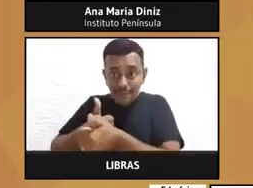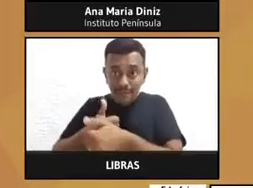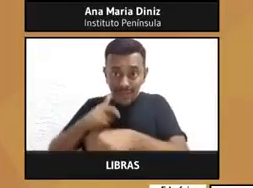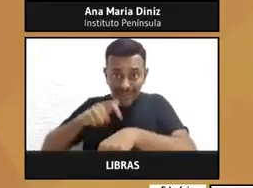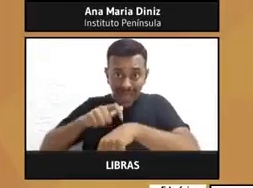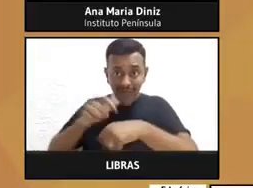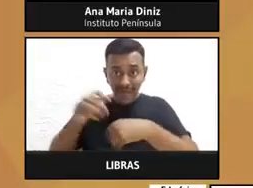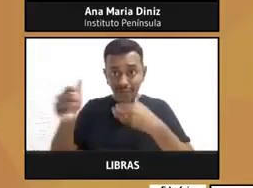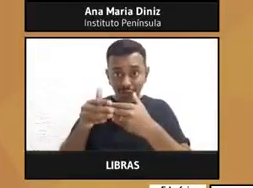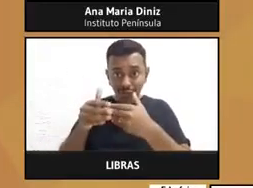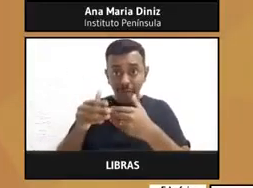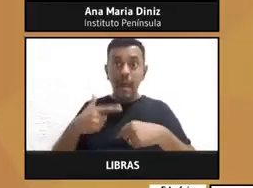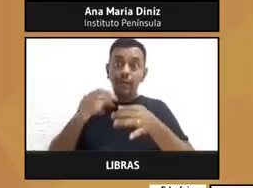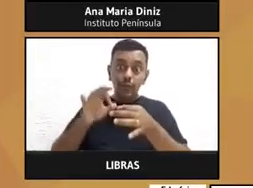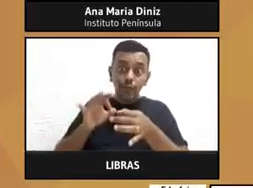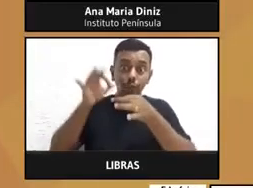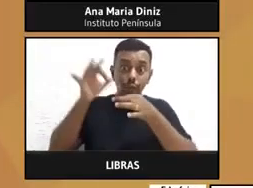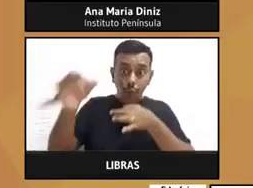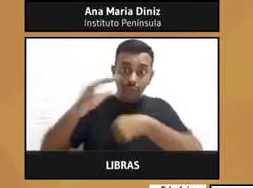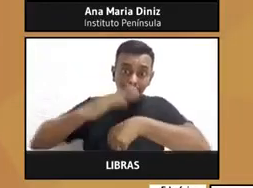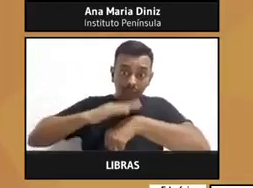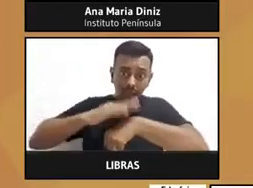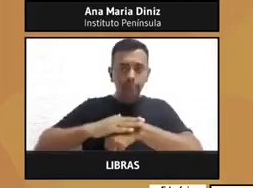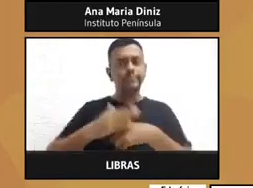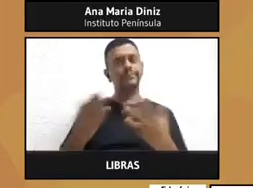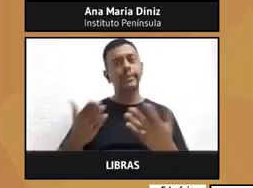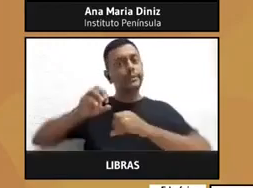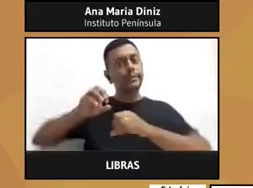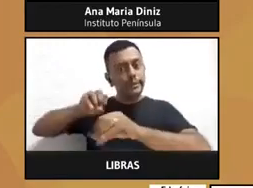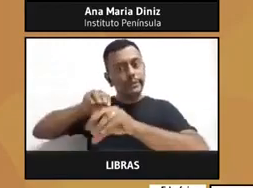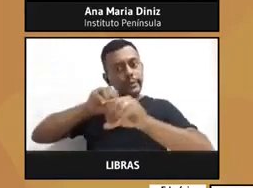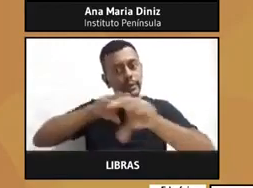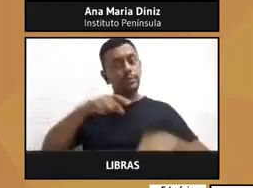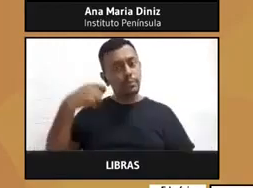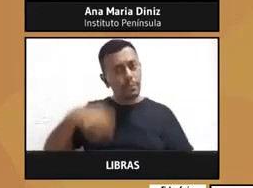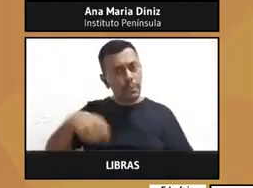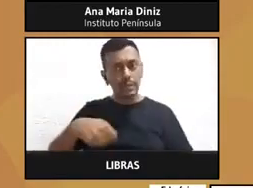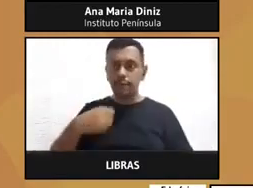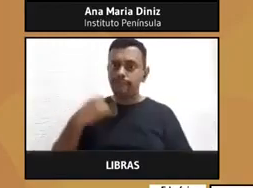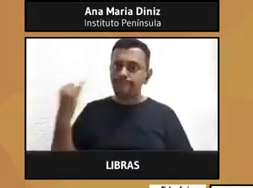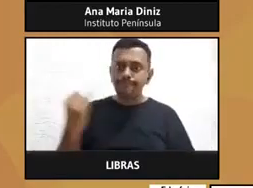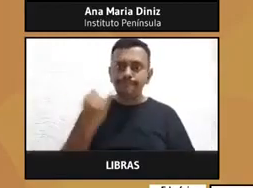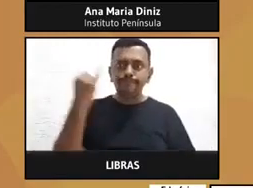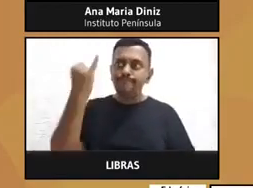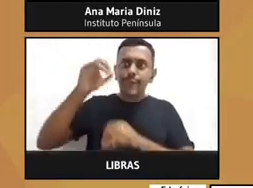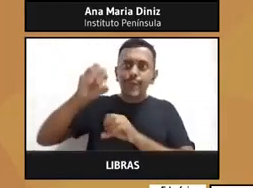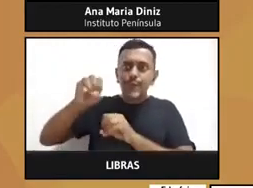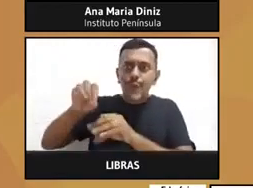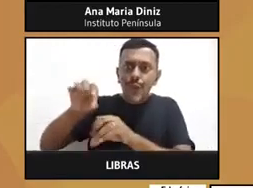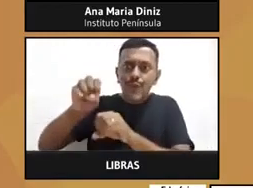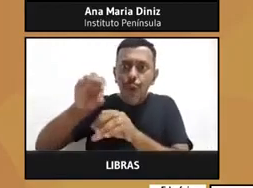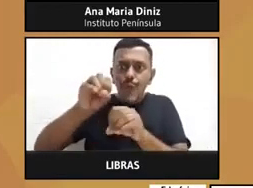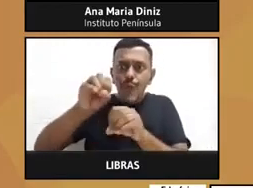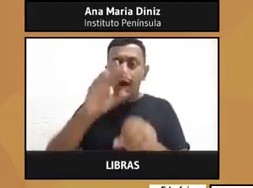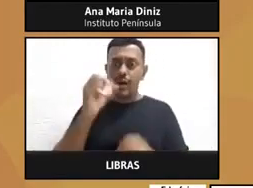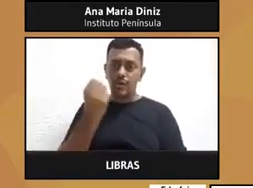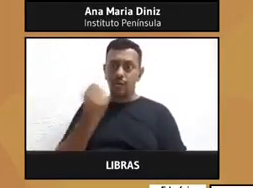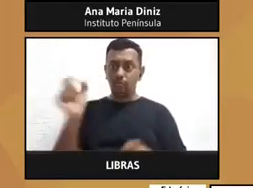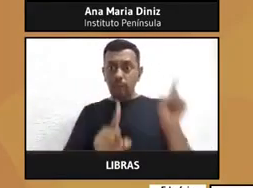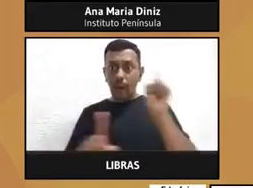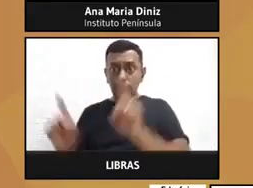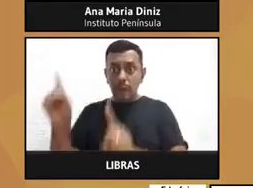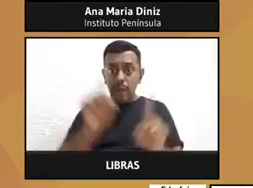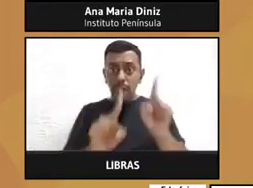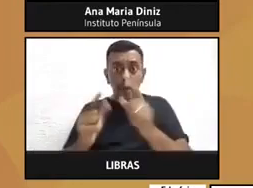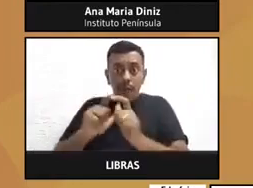o ensino tem que ser mais relevante para um maior número de pessoas. Eu acho que no Brasil vocês estão muito voltados